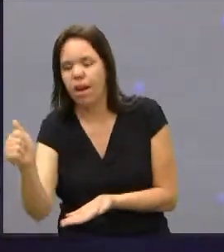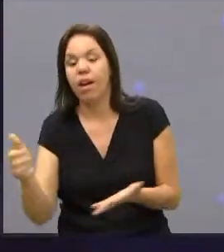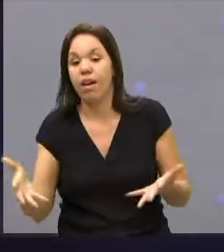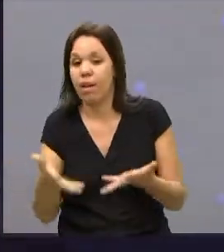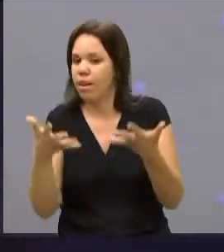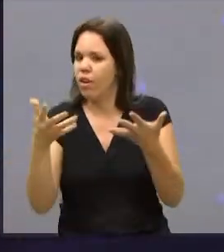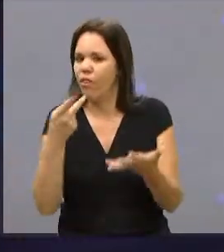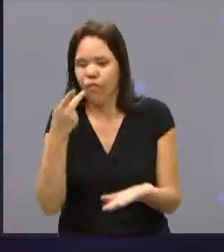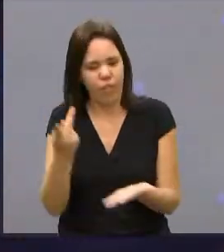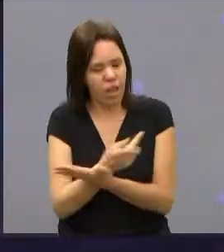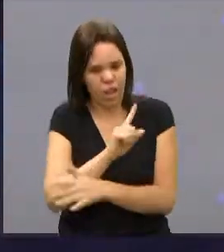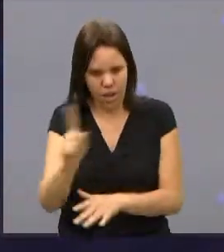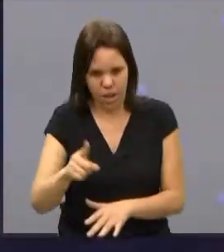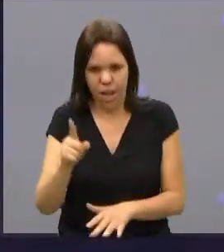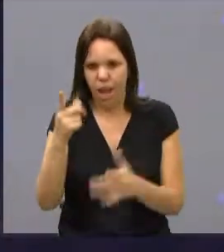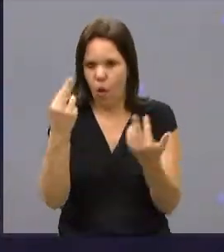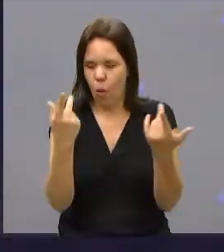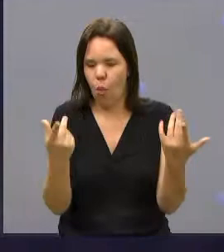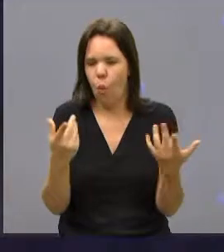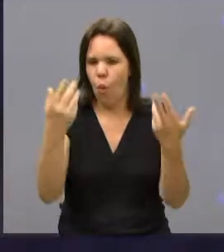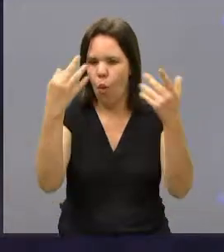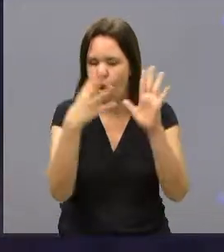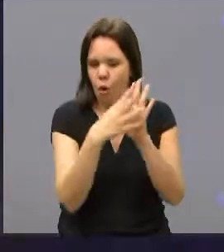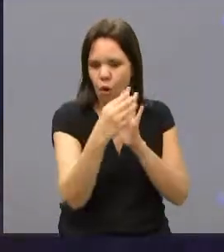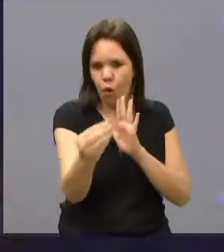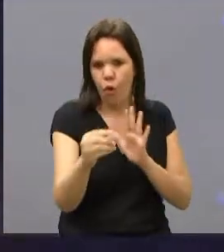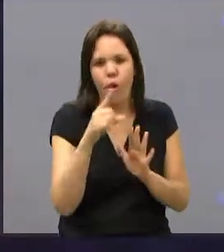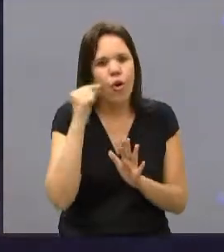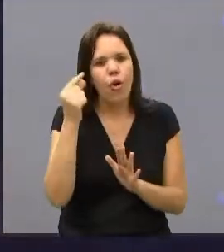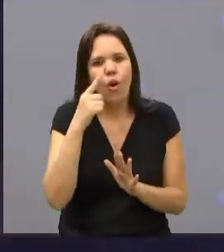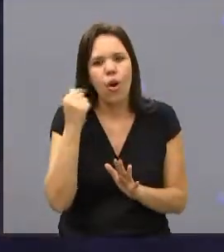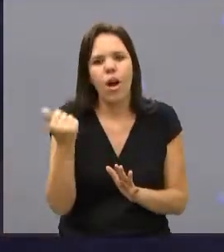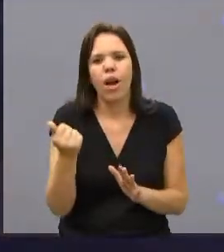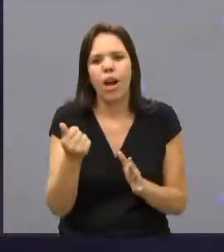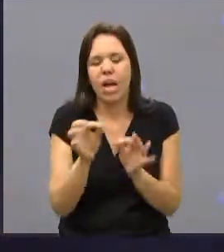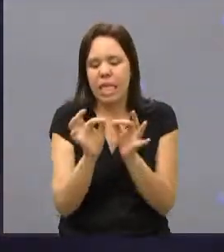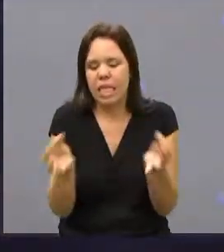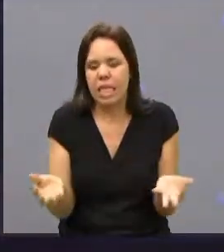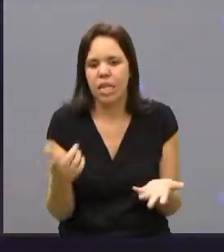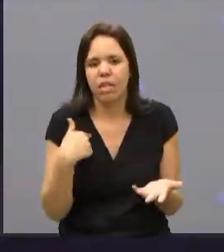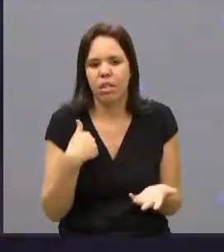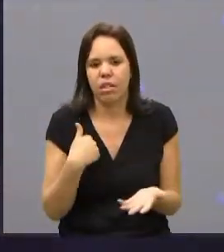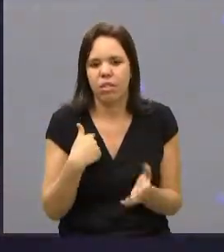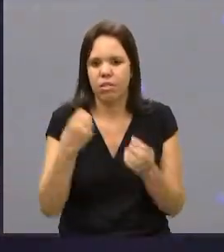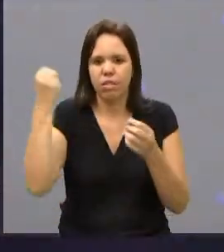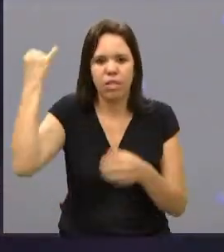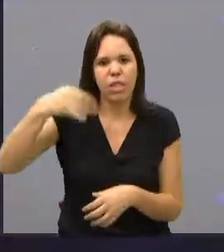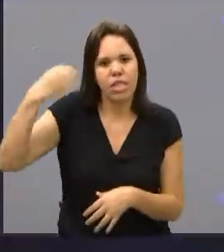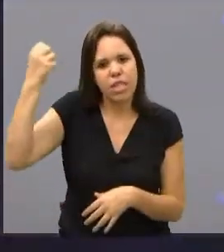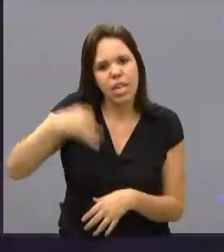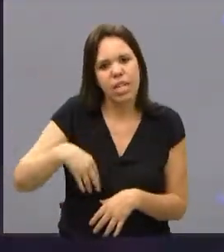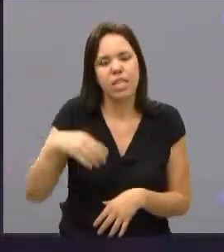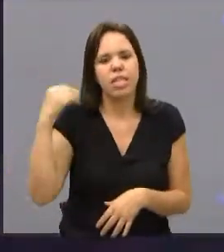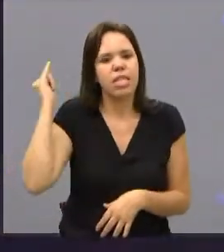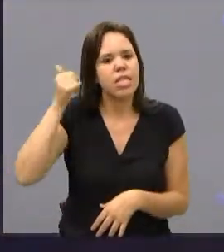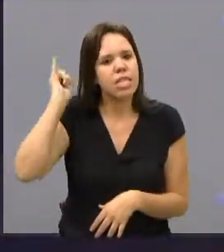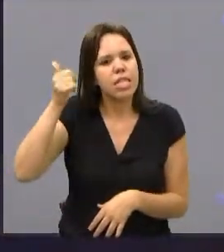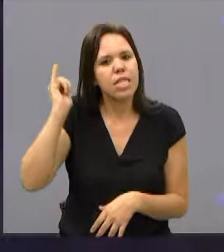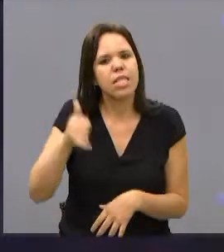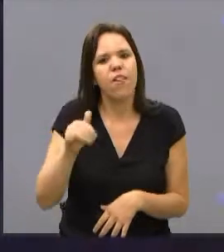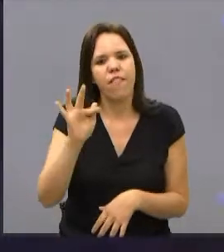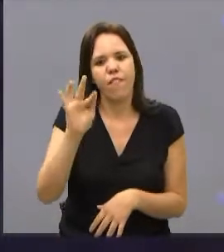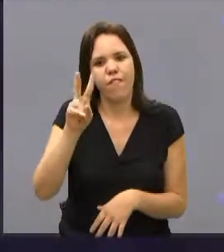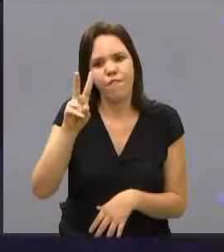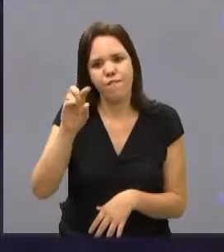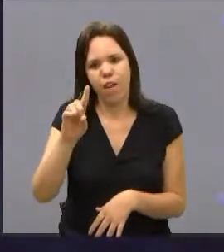inspirada no conto A Gata Borralheira. A narração e trilha sonora são de Walter Franco. A produção faz parte do acervo